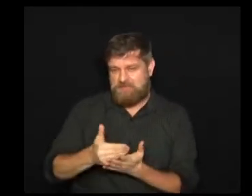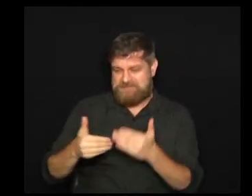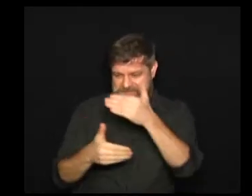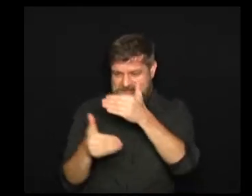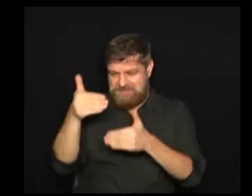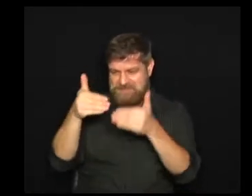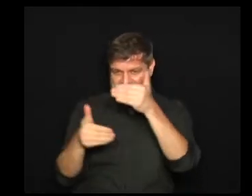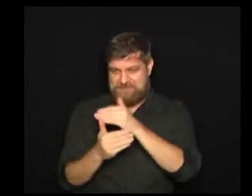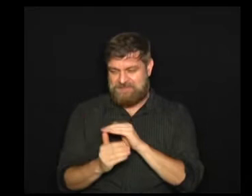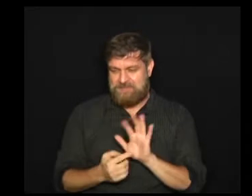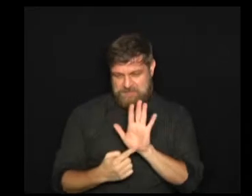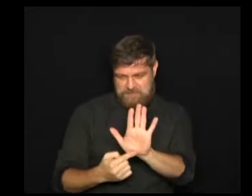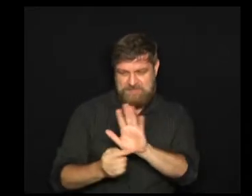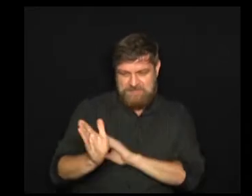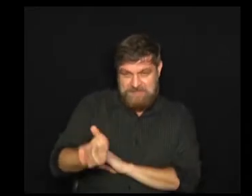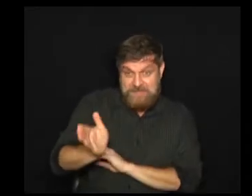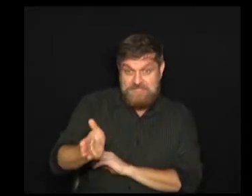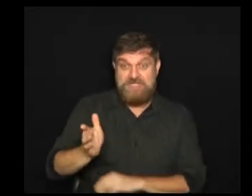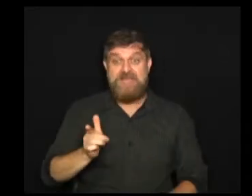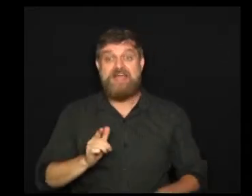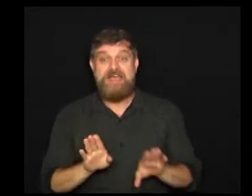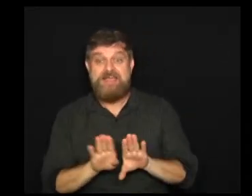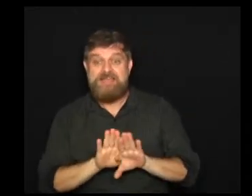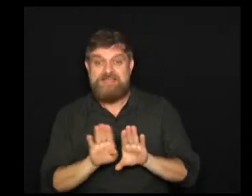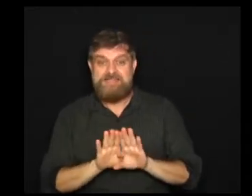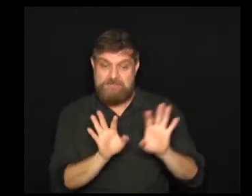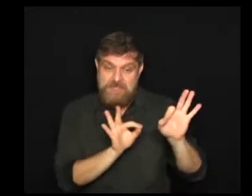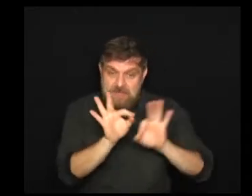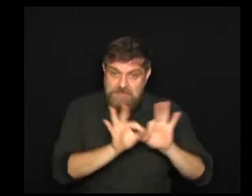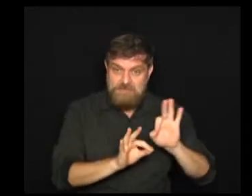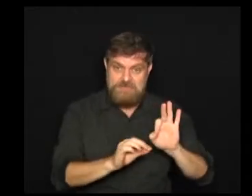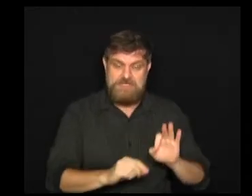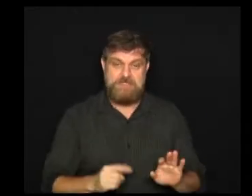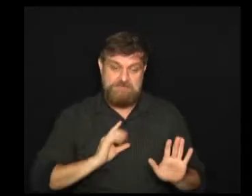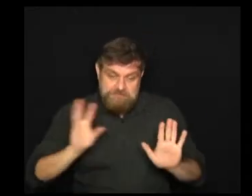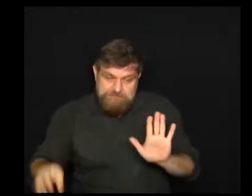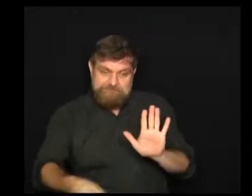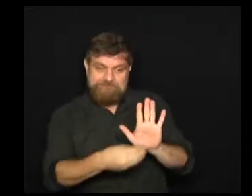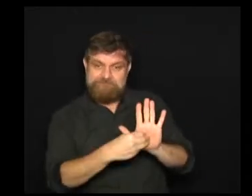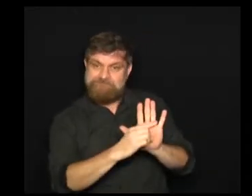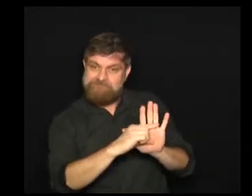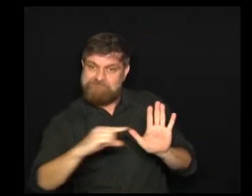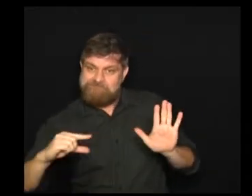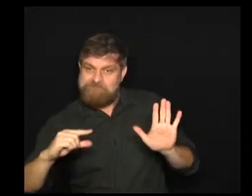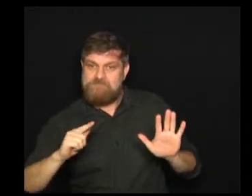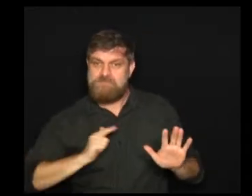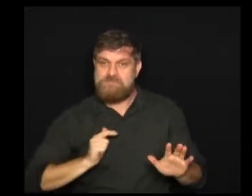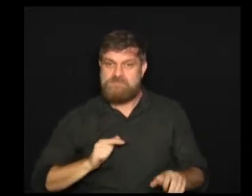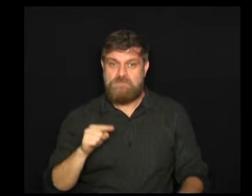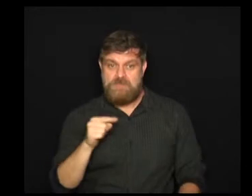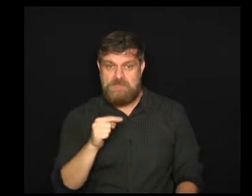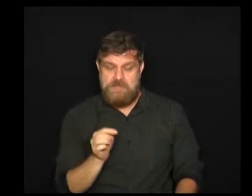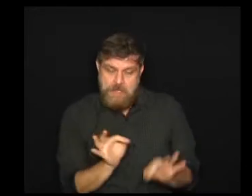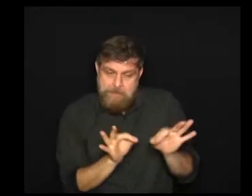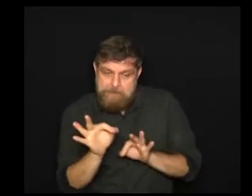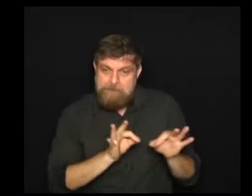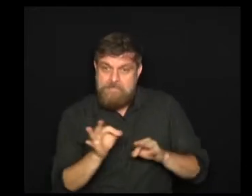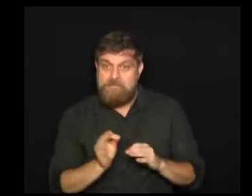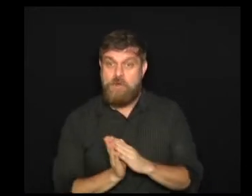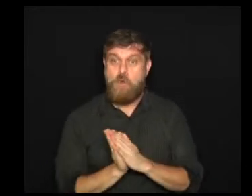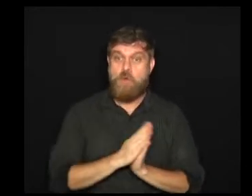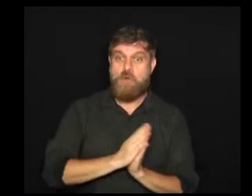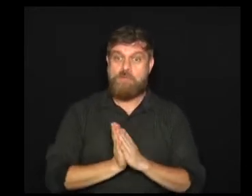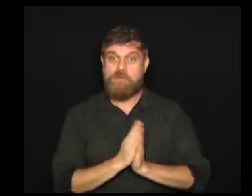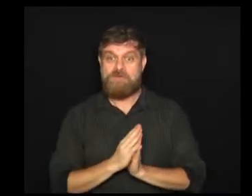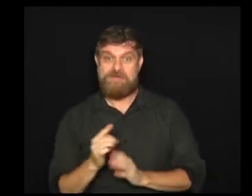né? Também dentro desse projeto nós colocamos a feitura, a construção desses bonecos para a gente levar